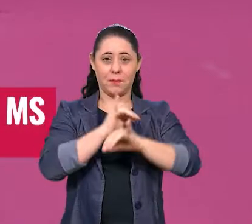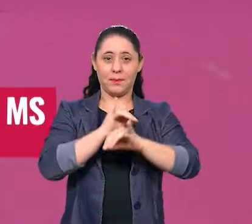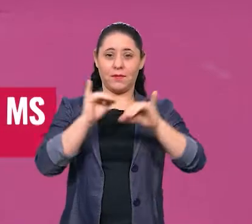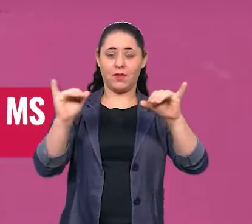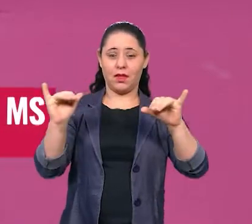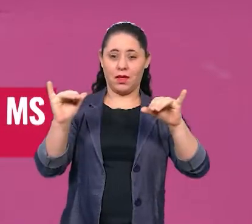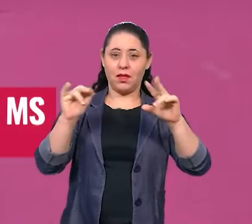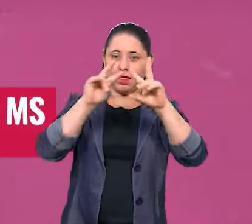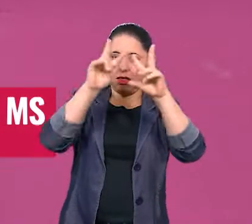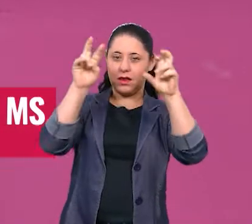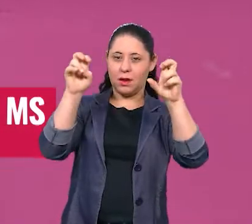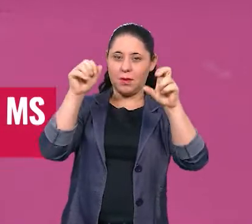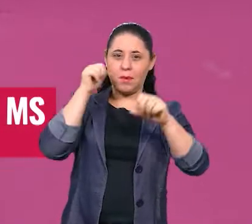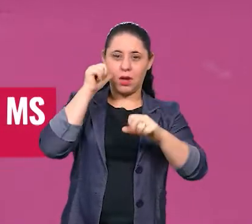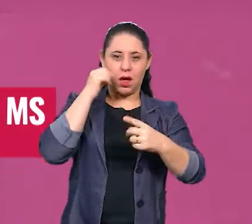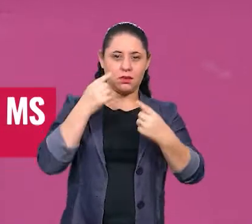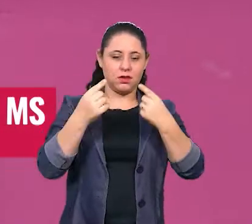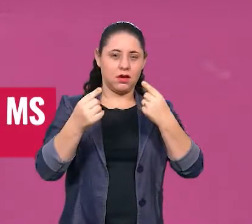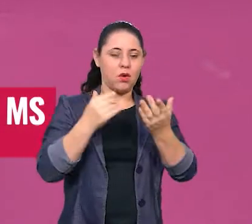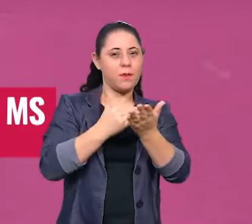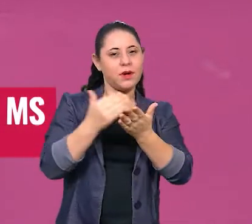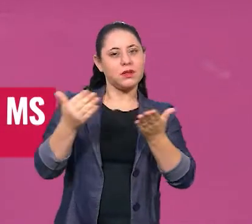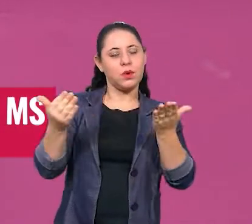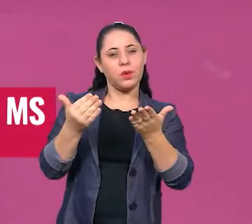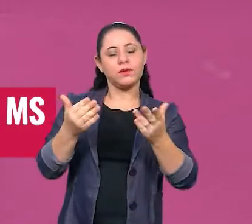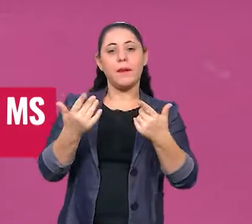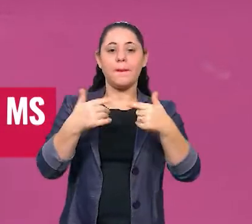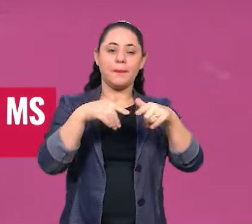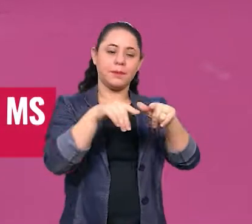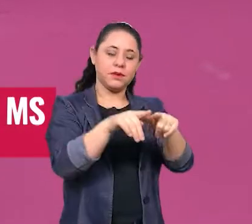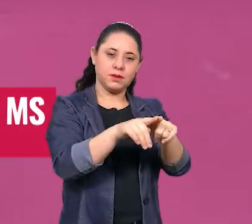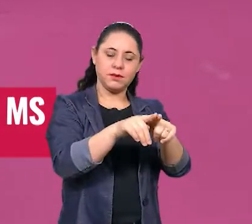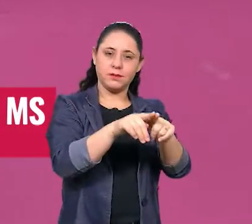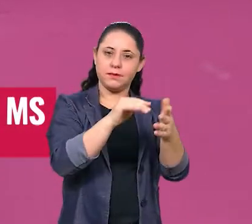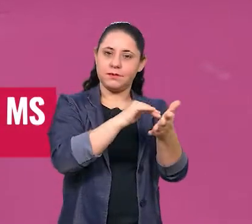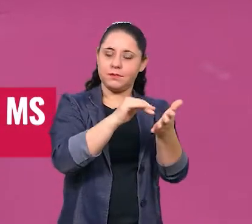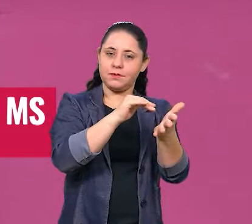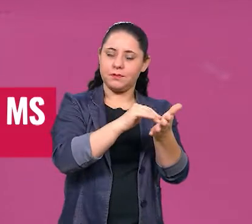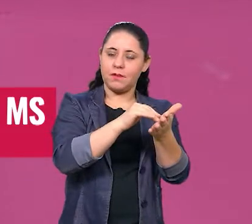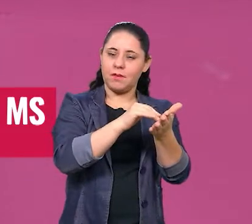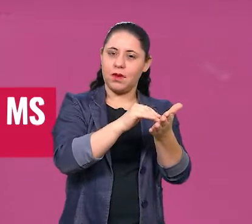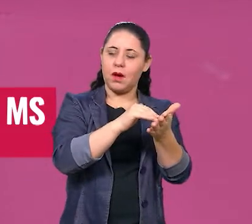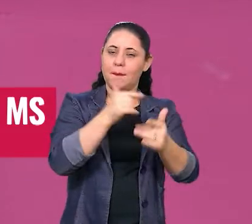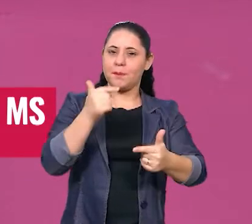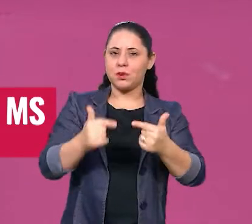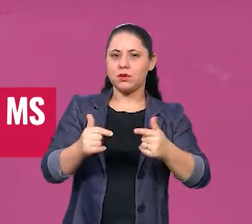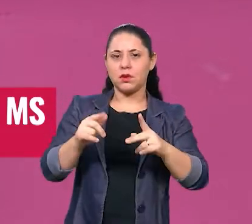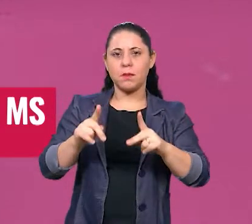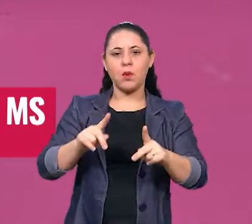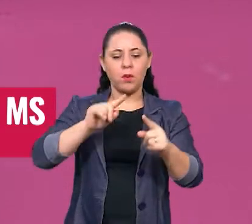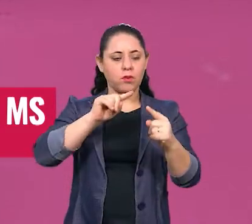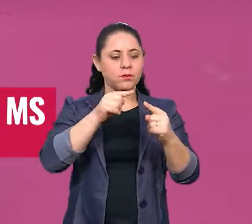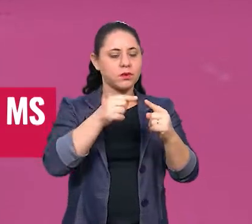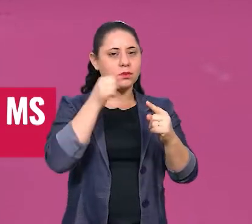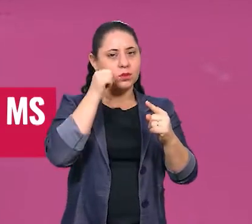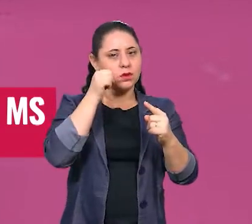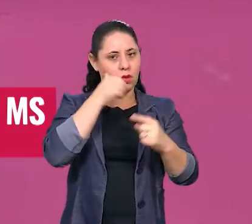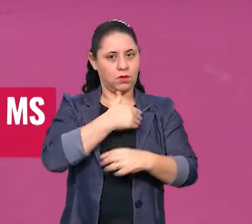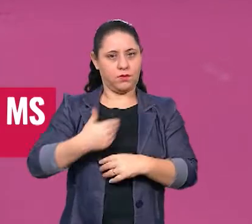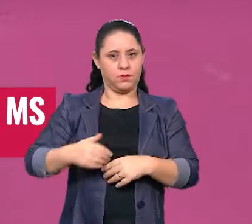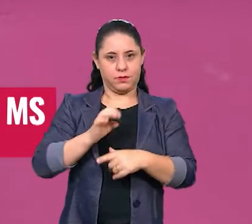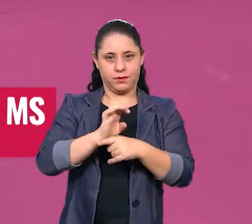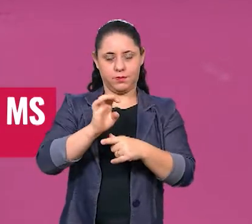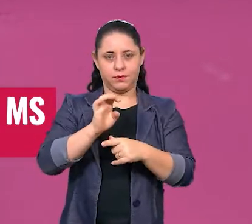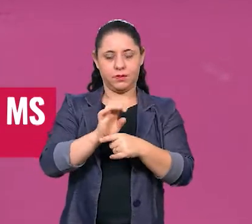Olá! O programa Mulheres em Debate está no ar. Essa é uma parceria da Subsecretaria de Políticas Públicas para